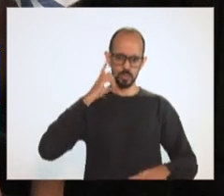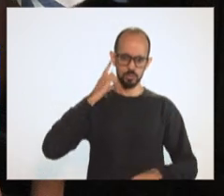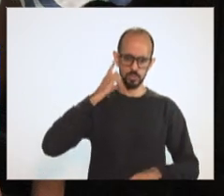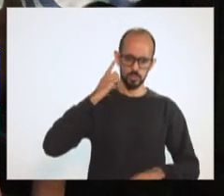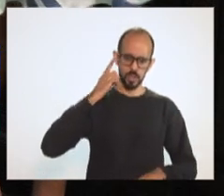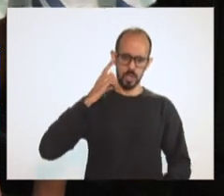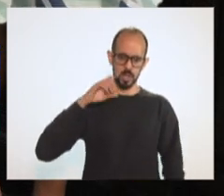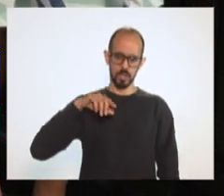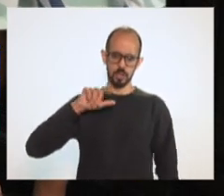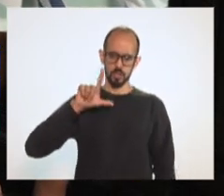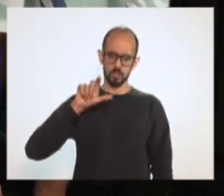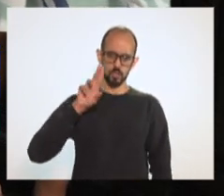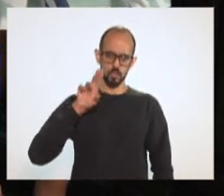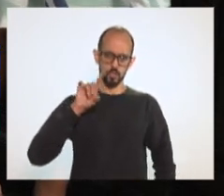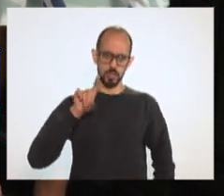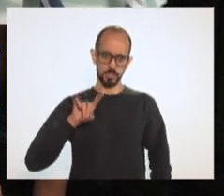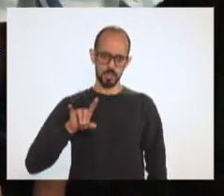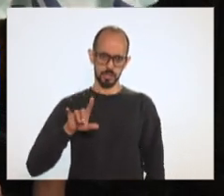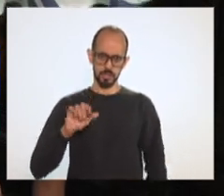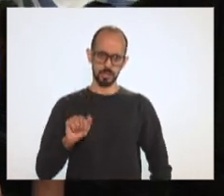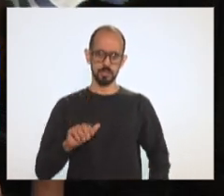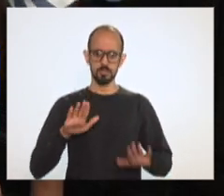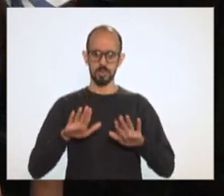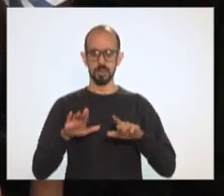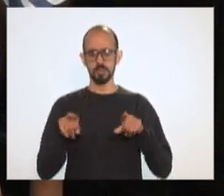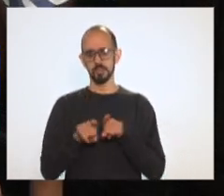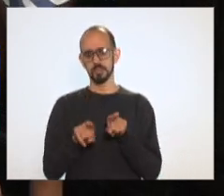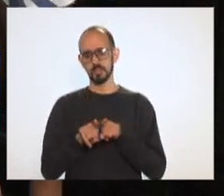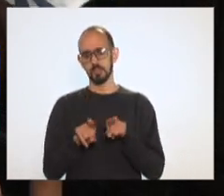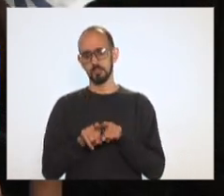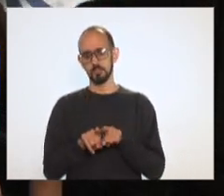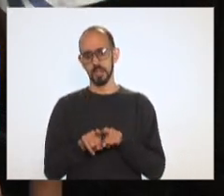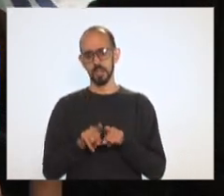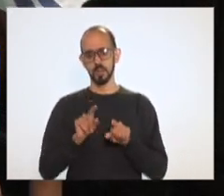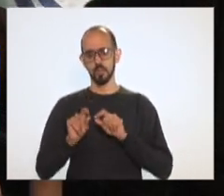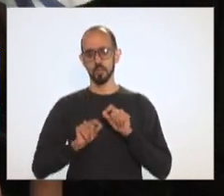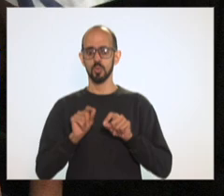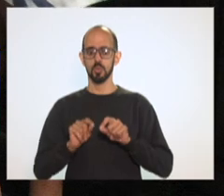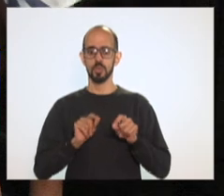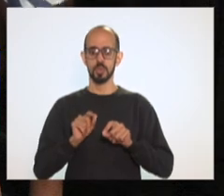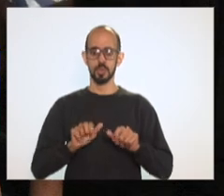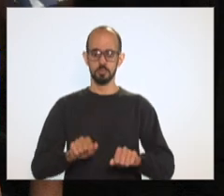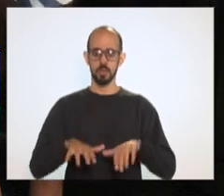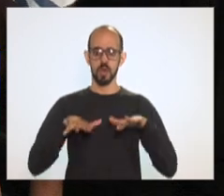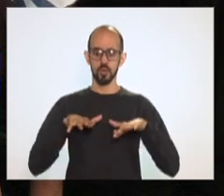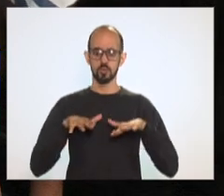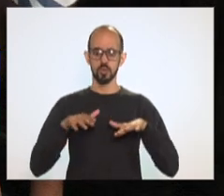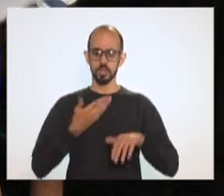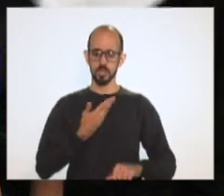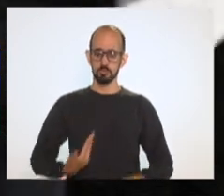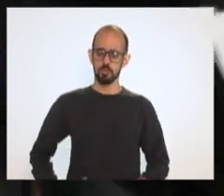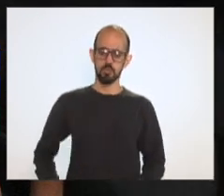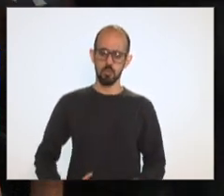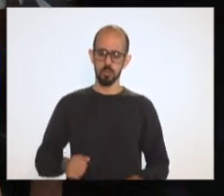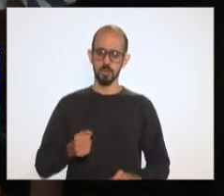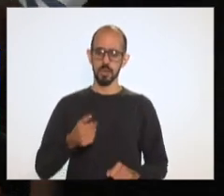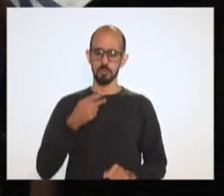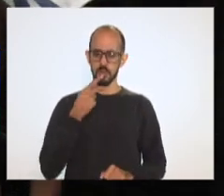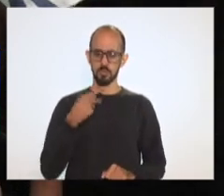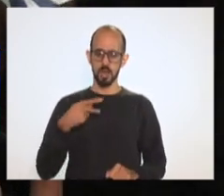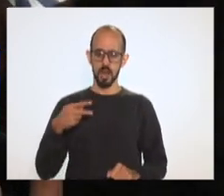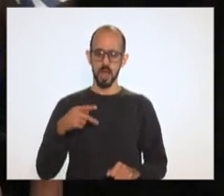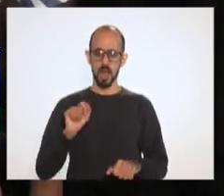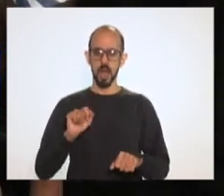deputado Luiz Paulo mas para além também do audiência pública para tratar sobre a questão do fundo